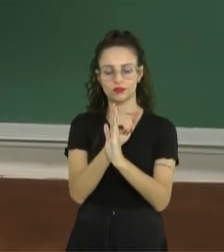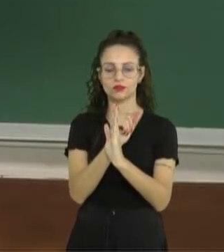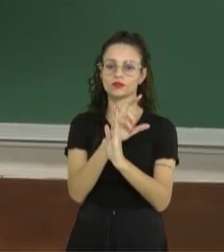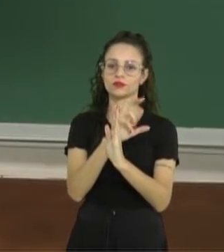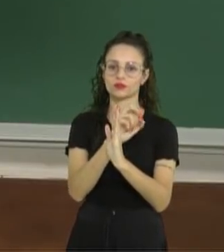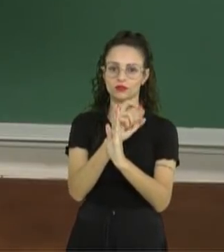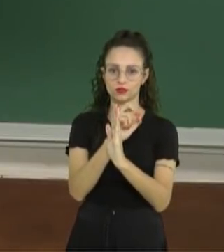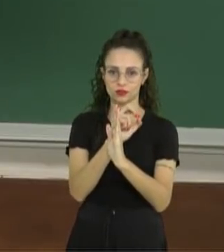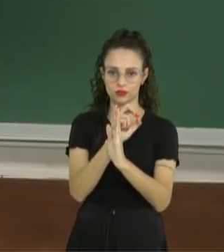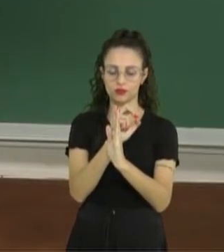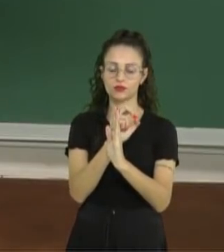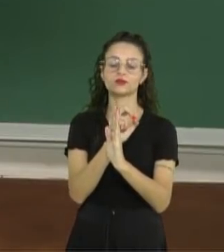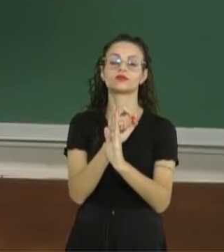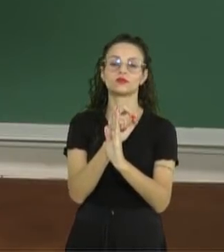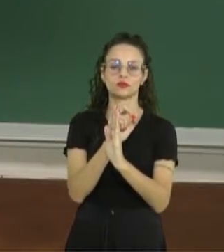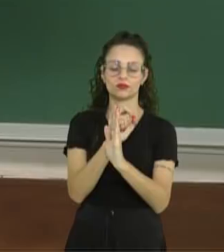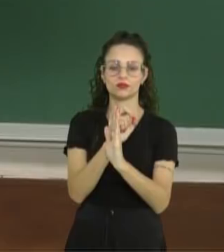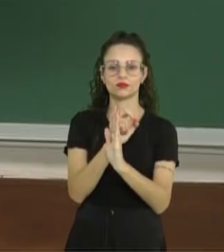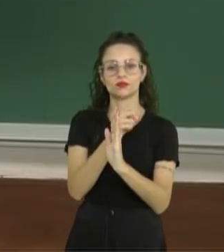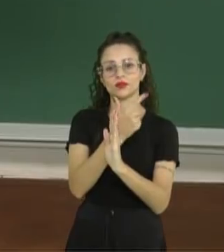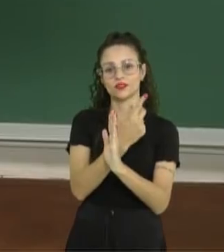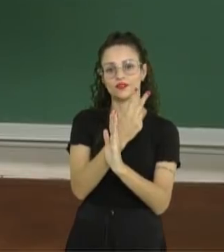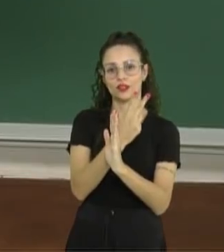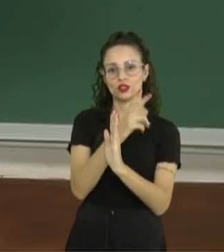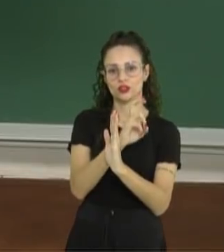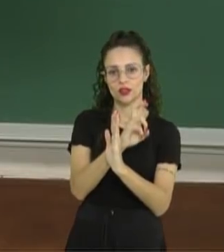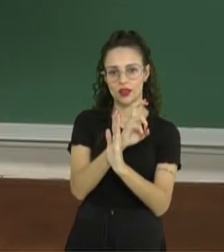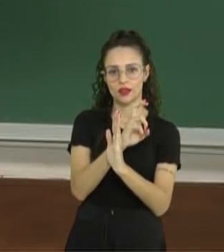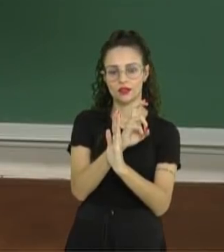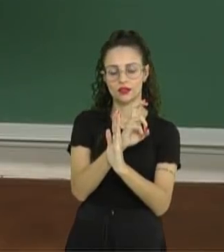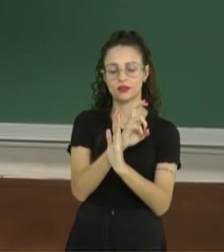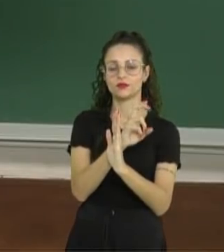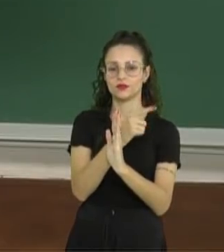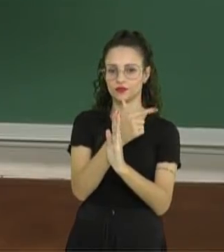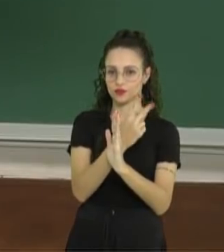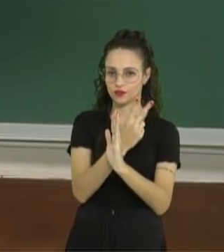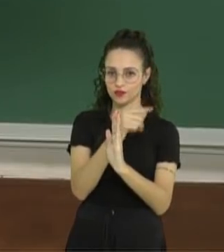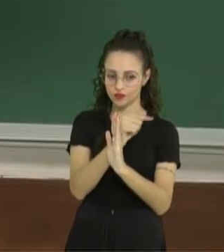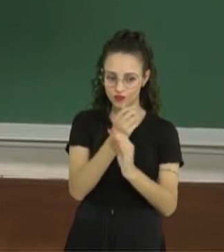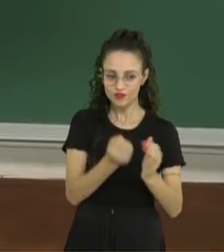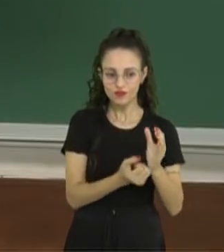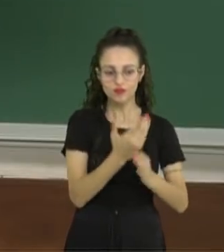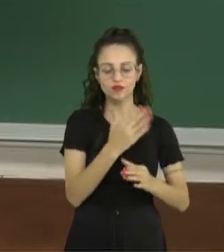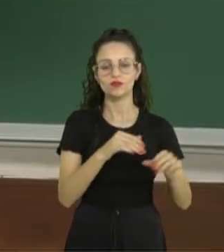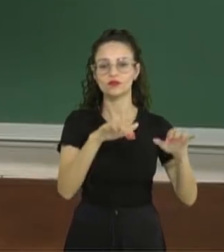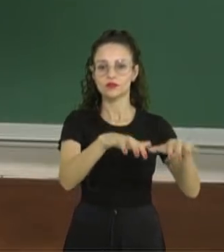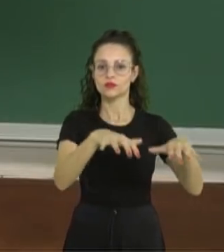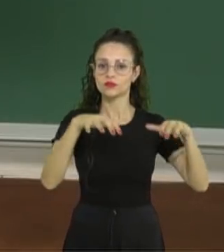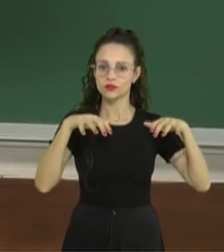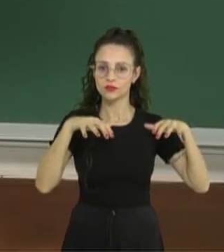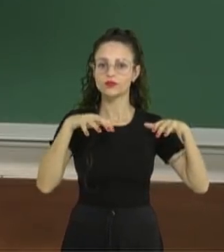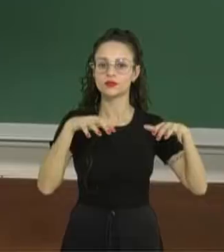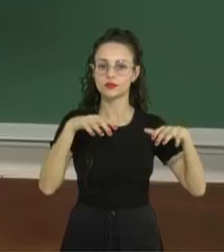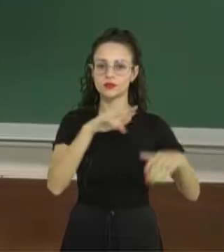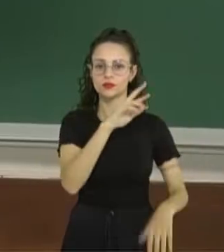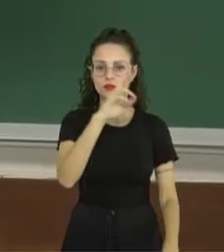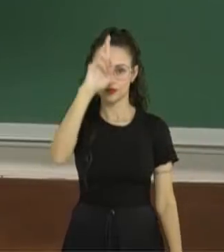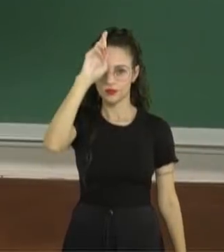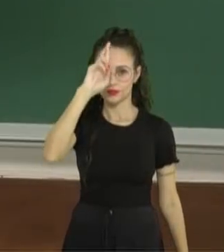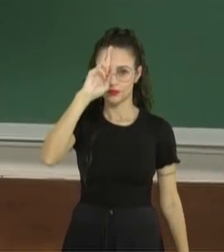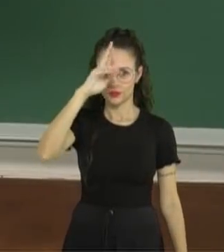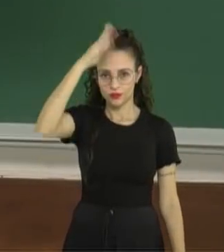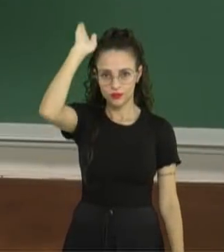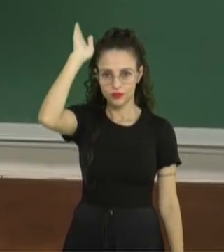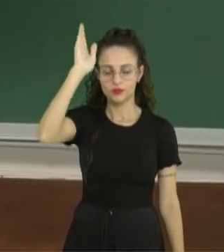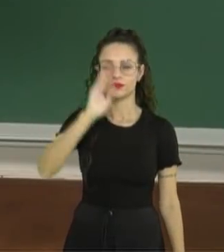50 anos de Cristo, 27 anos antes de Cristo, fundação do Império Romano. Vai lá, 15,